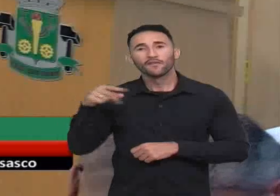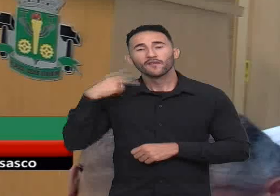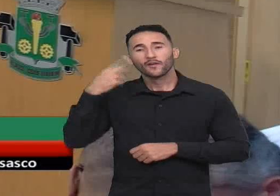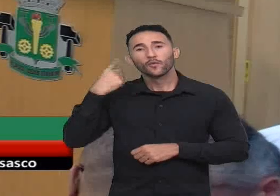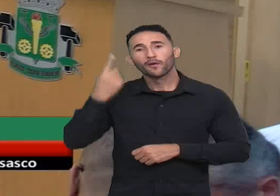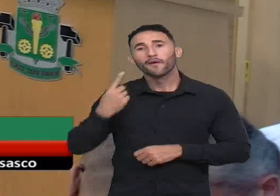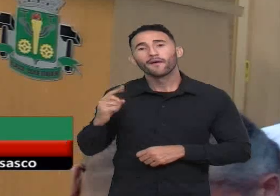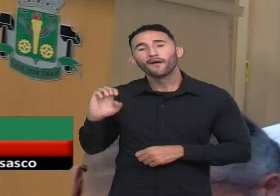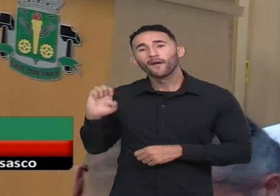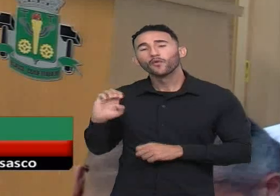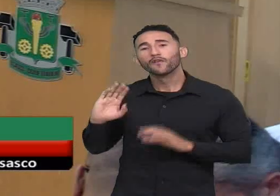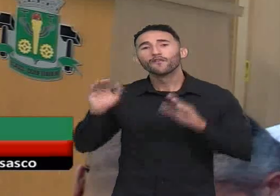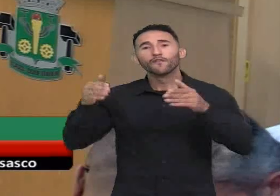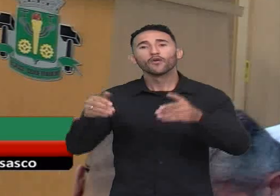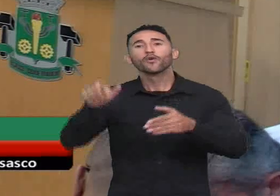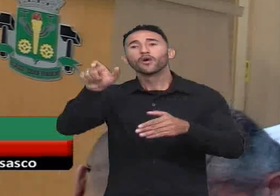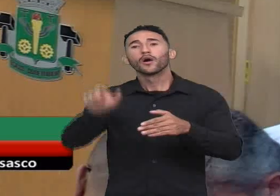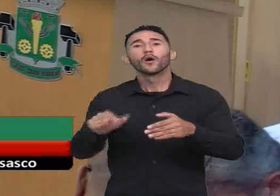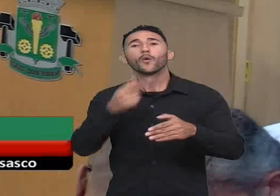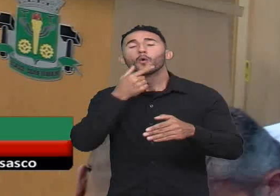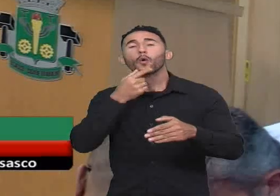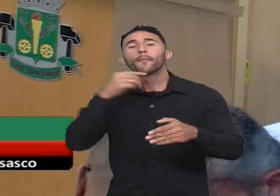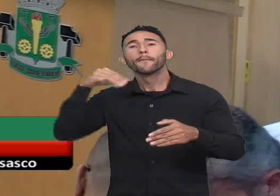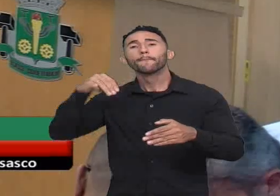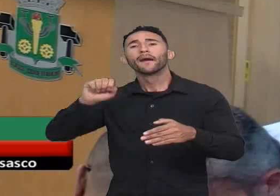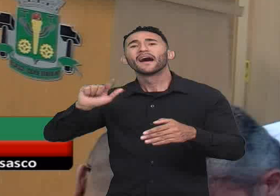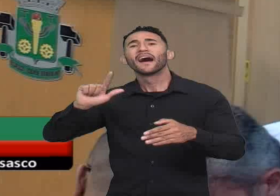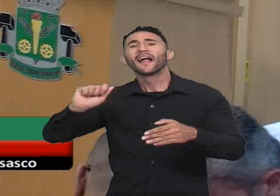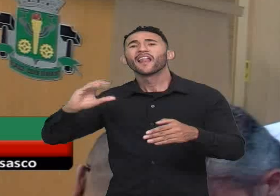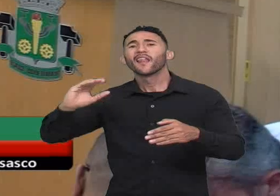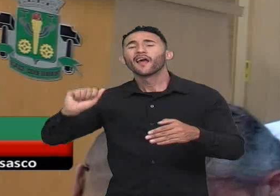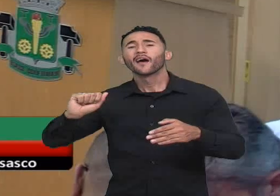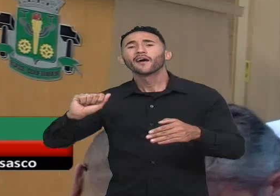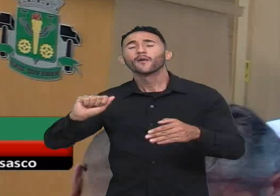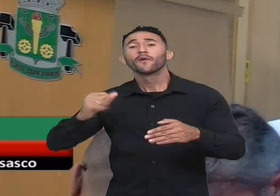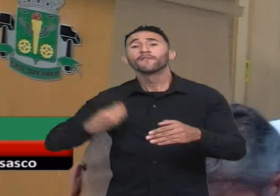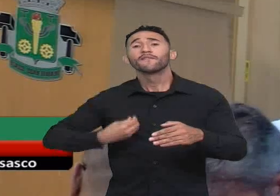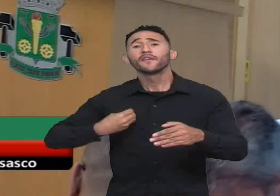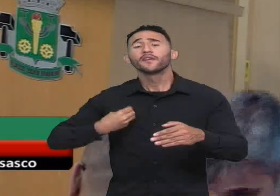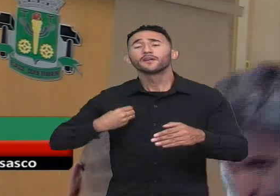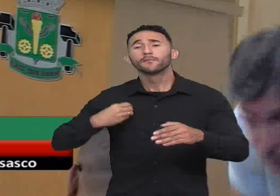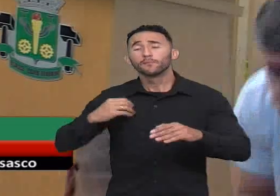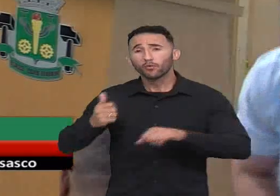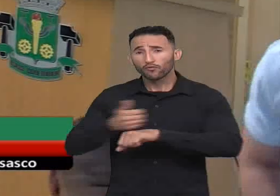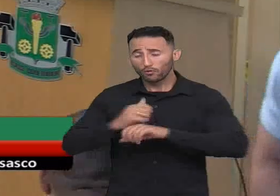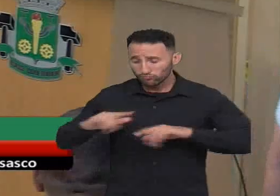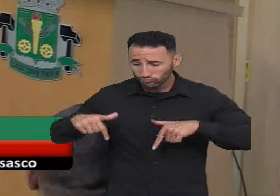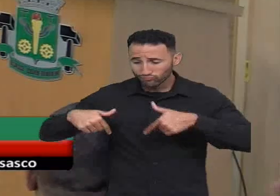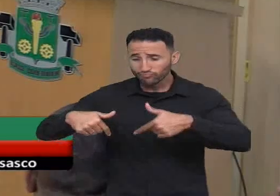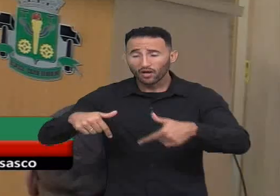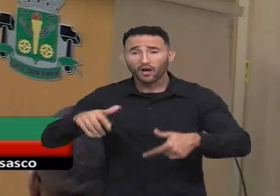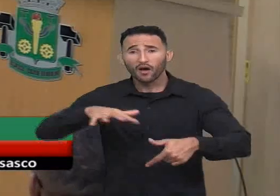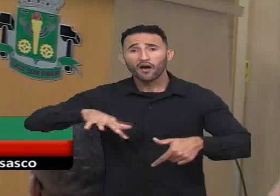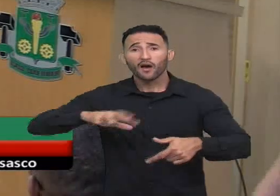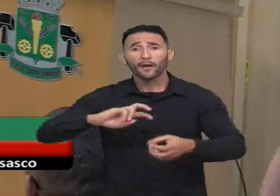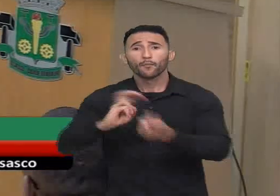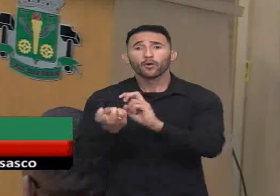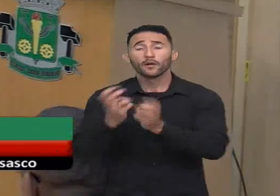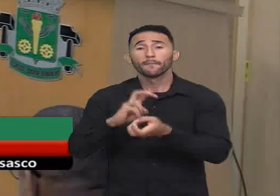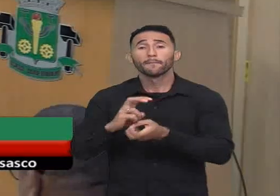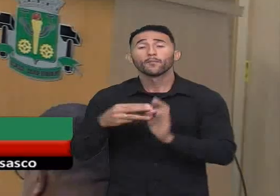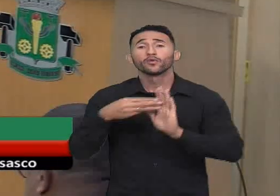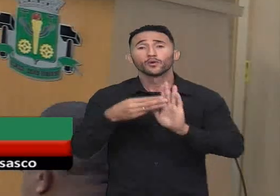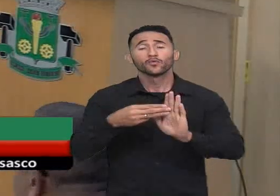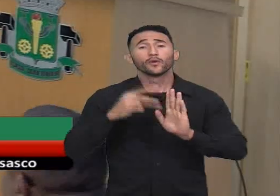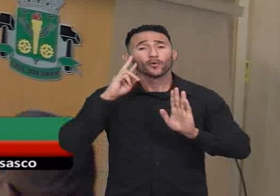Oliveira, ao mestre Malaca, por uma vida dedicada à capoeira de Osasco. Moção de reconhecimento número